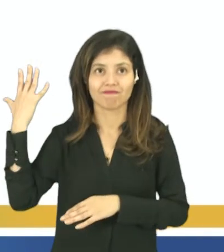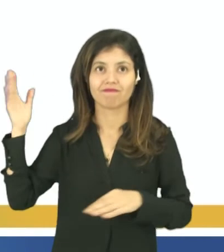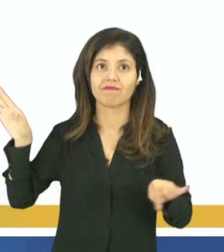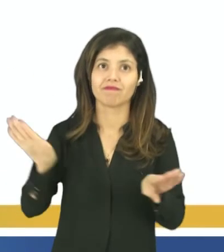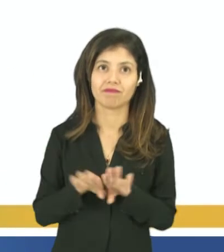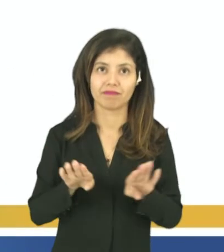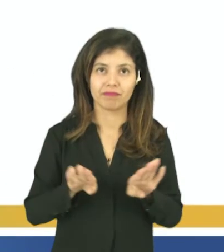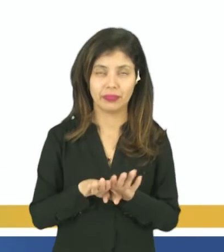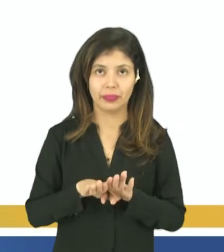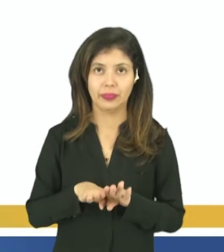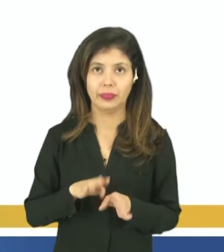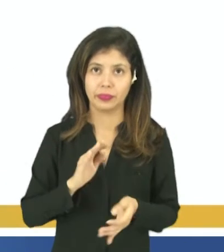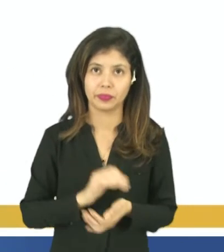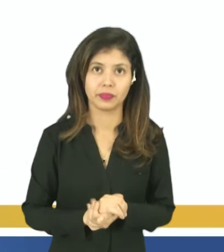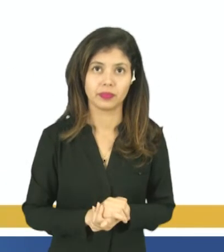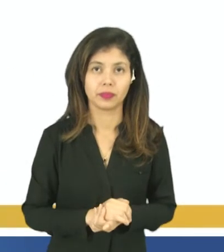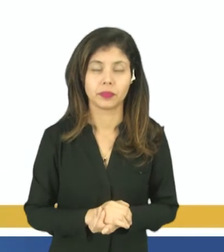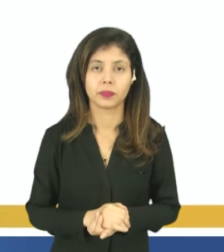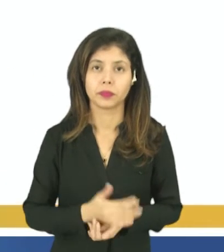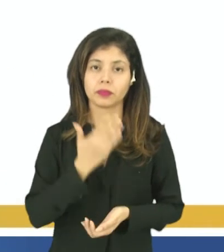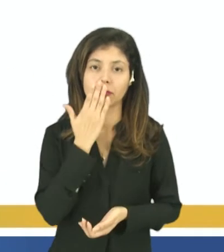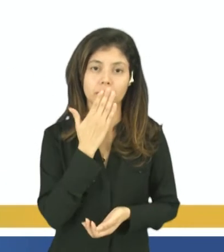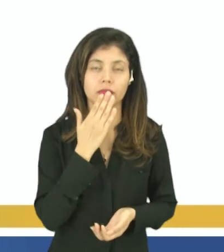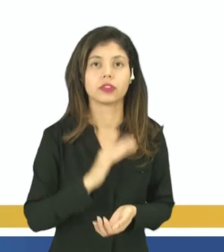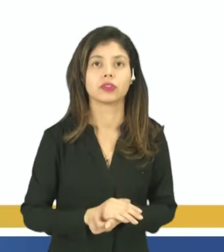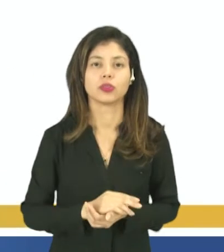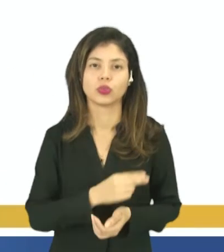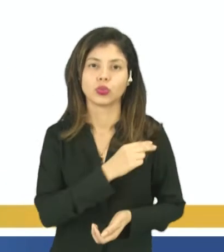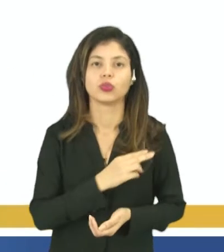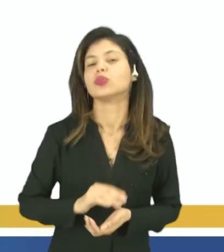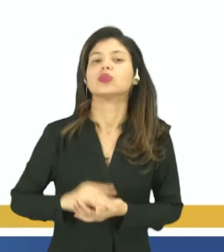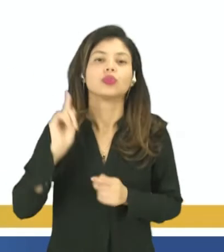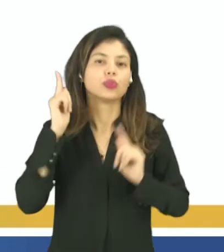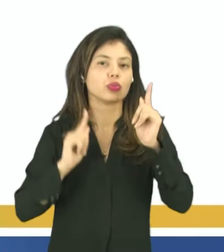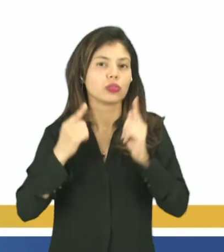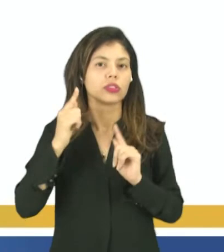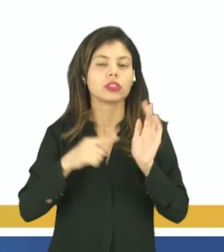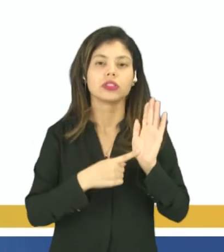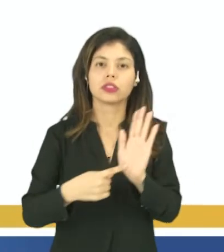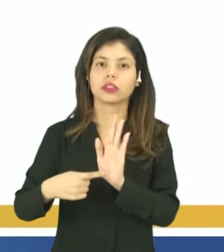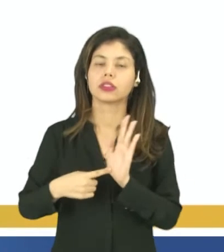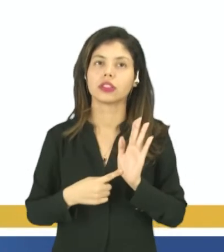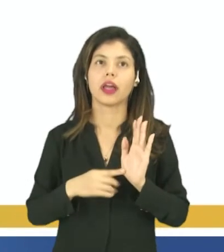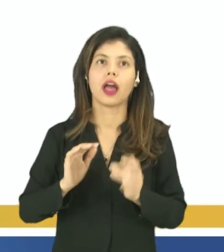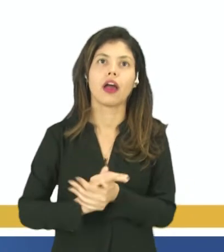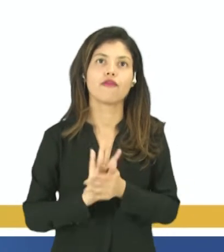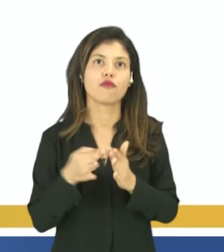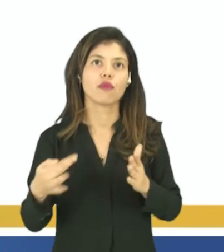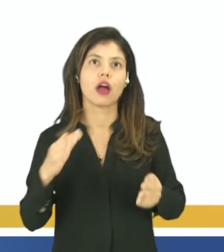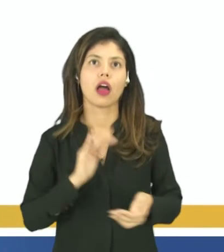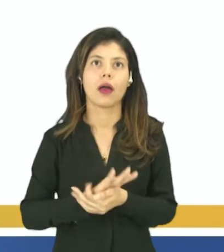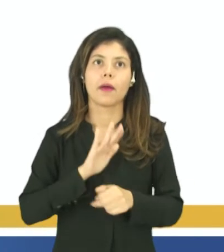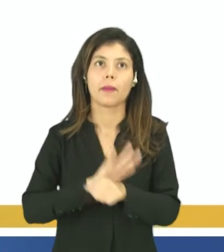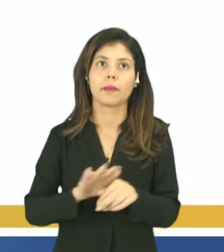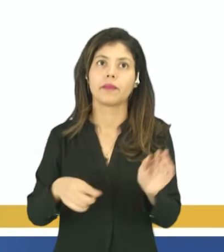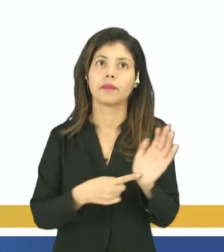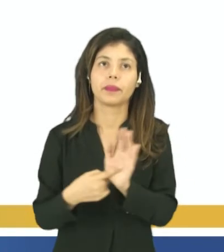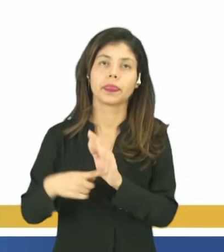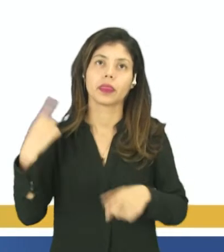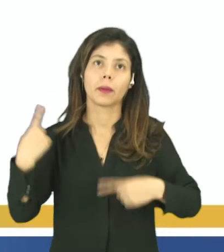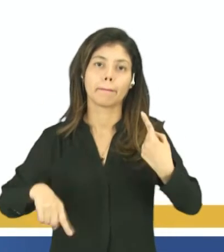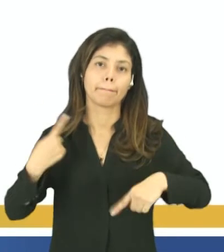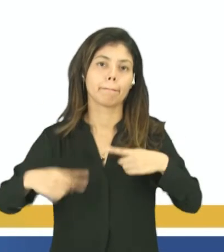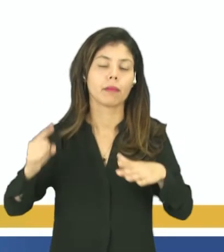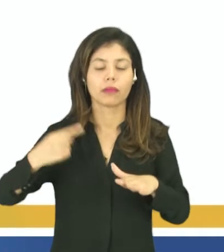também do Chile, que manifestantes foram para as ruas em função, além dos problemas